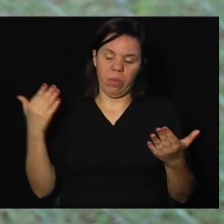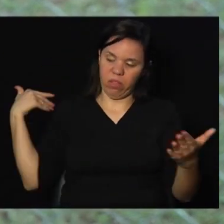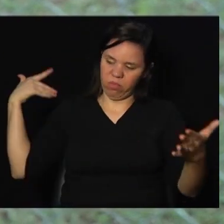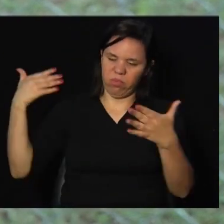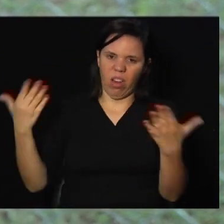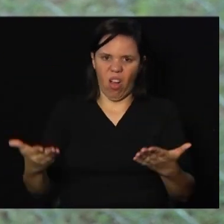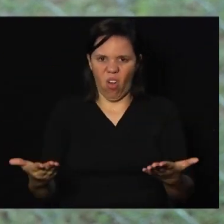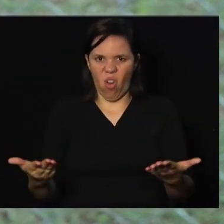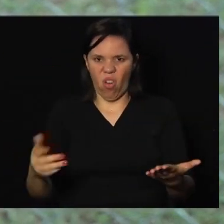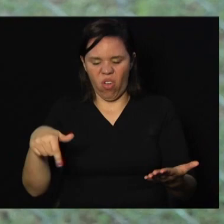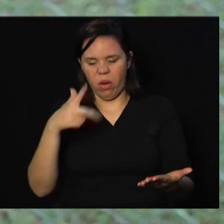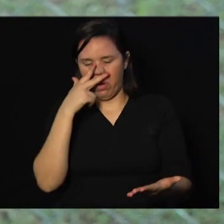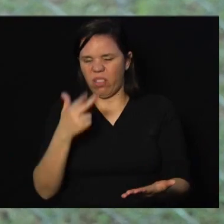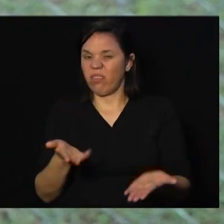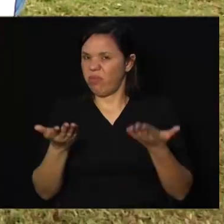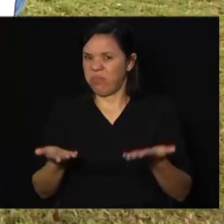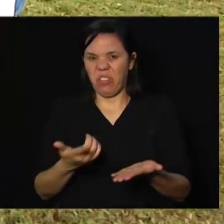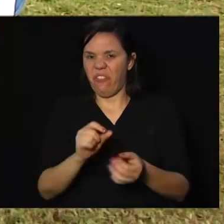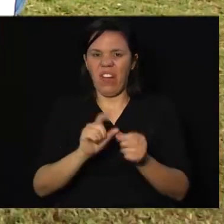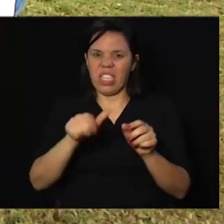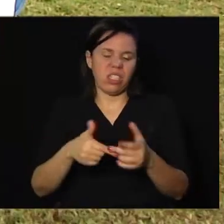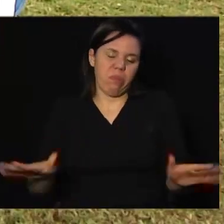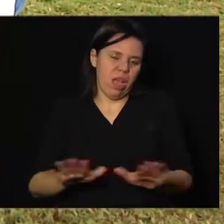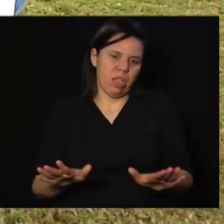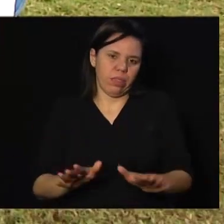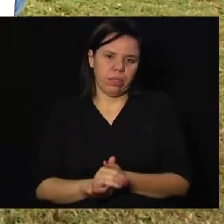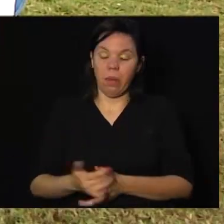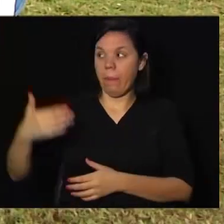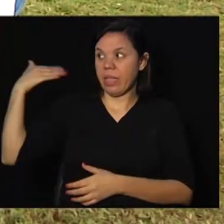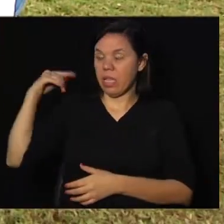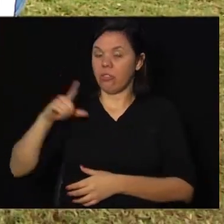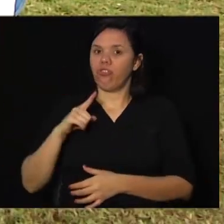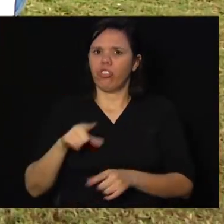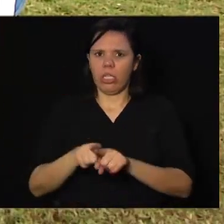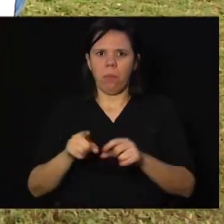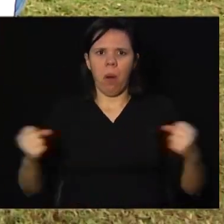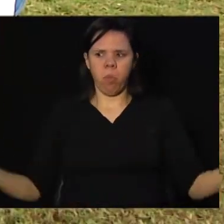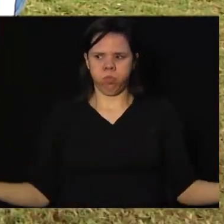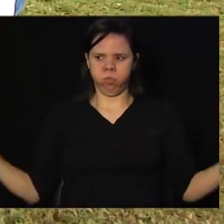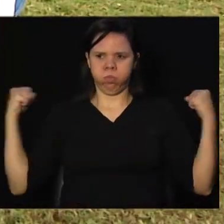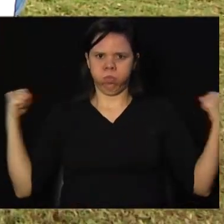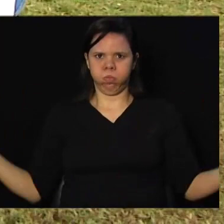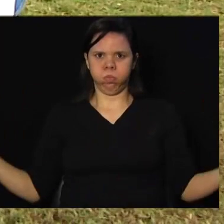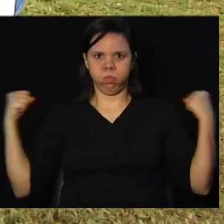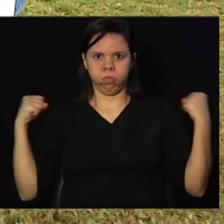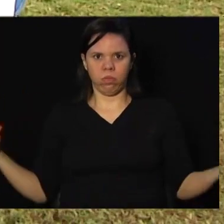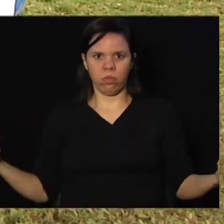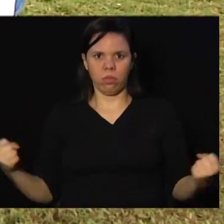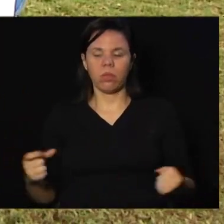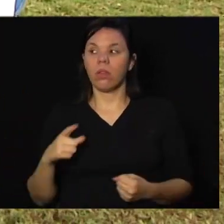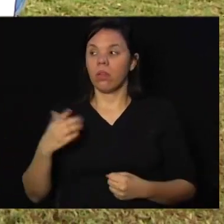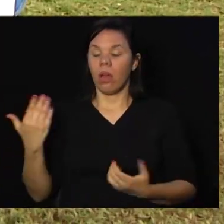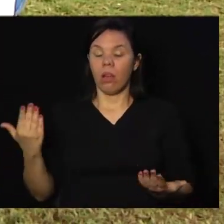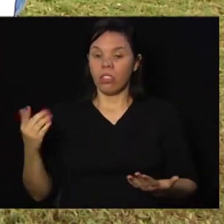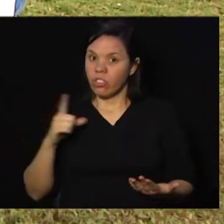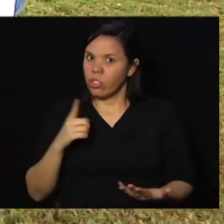também, pegamos uma fase do início da musculação, que não tinha. Então houve muitos